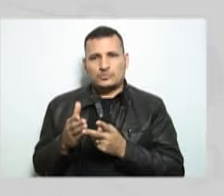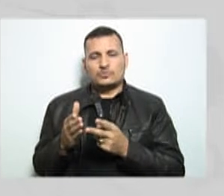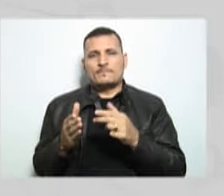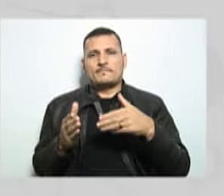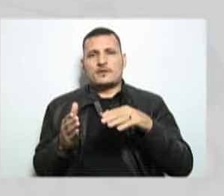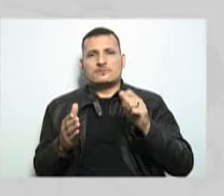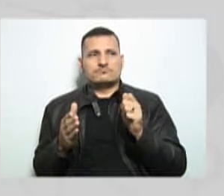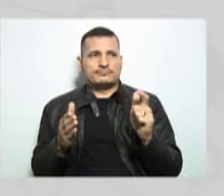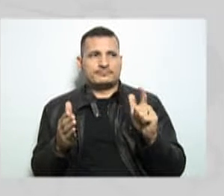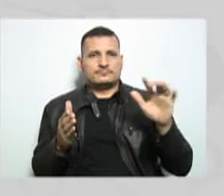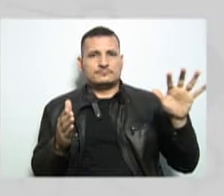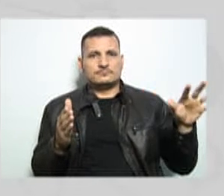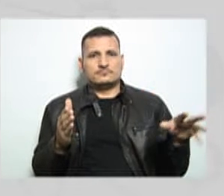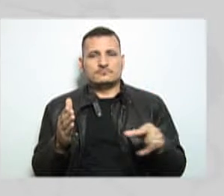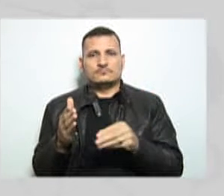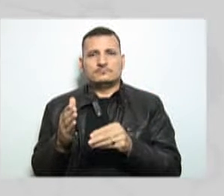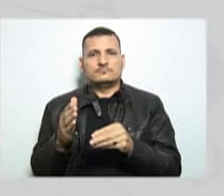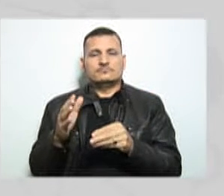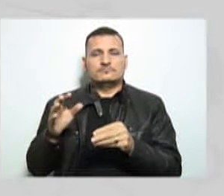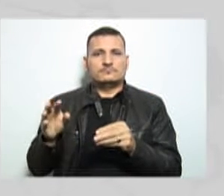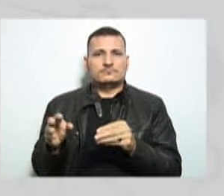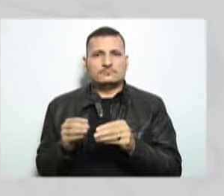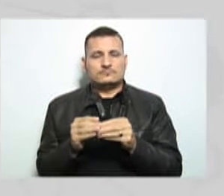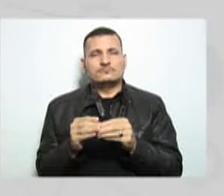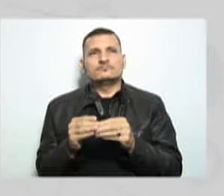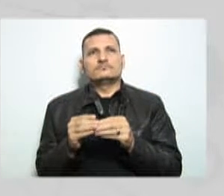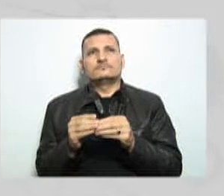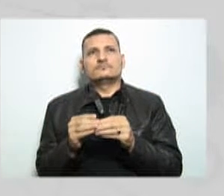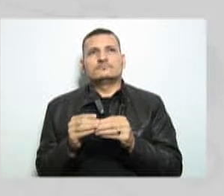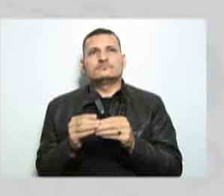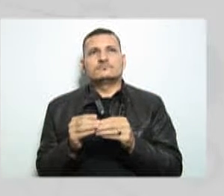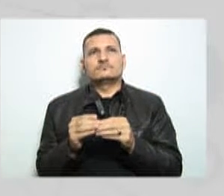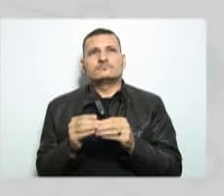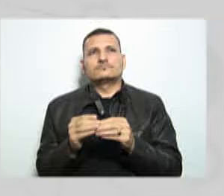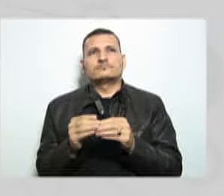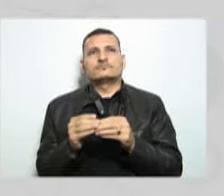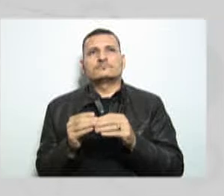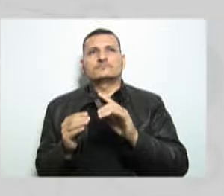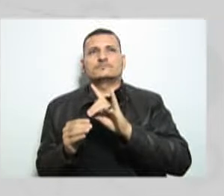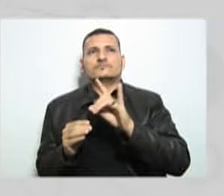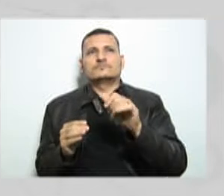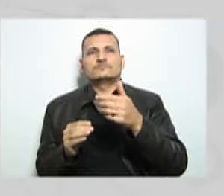tá bom? E no dia 30, eu faço a venda de